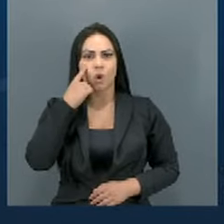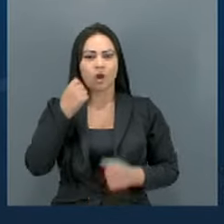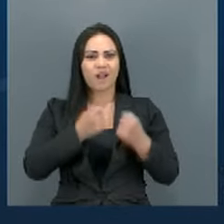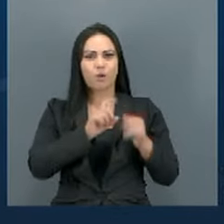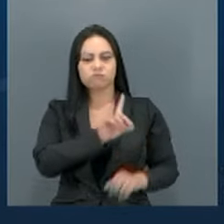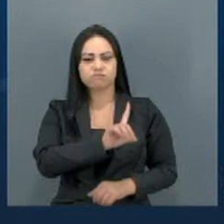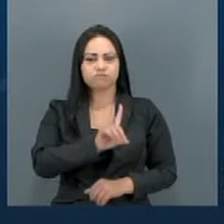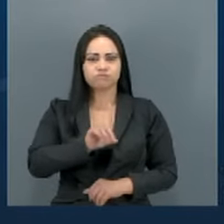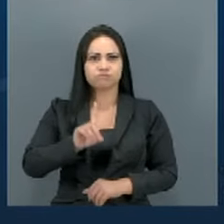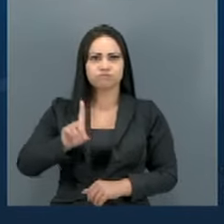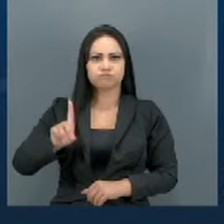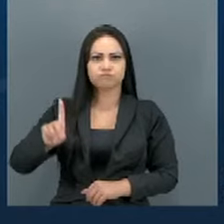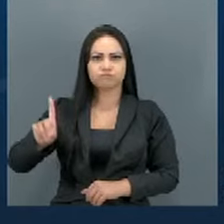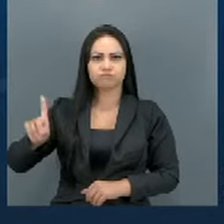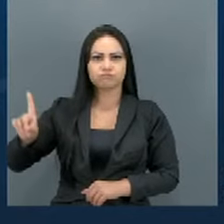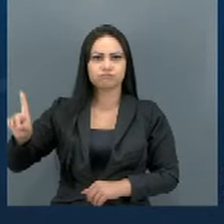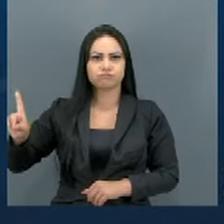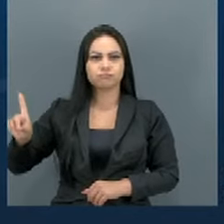passando.